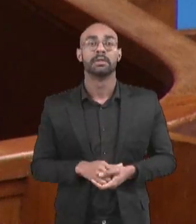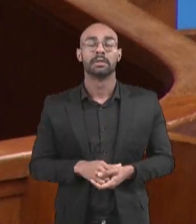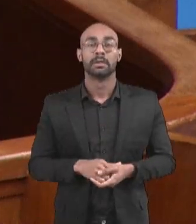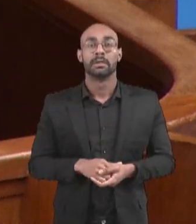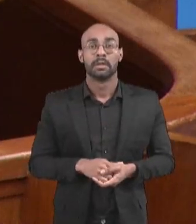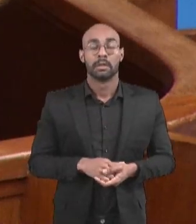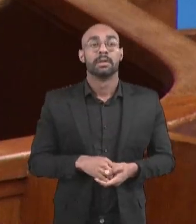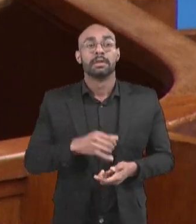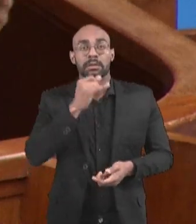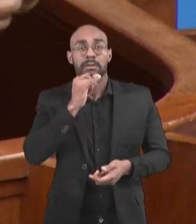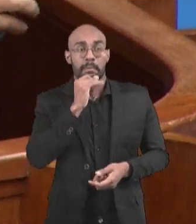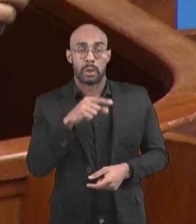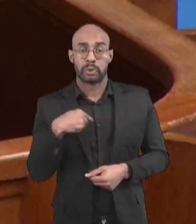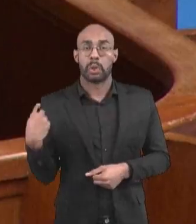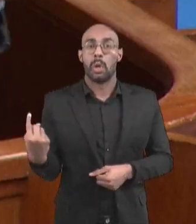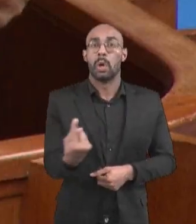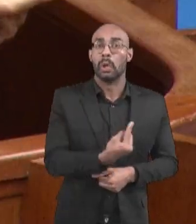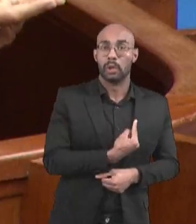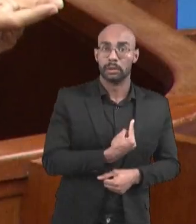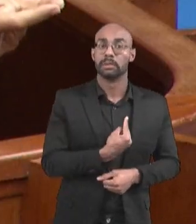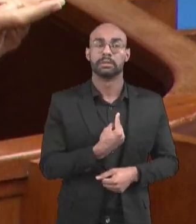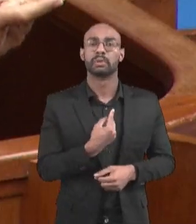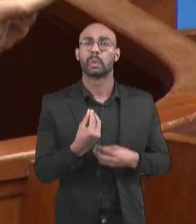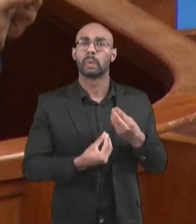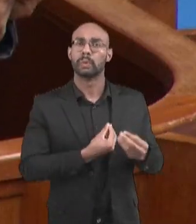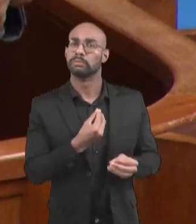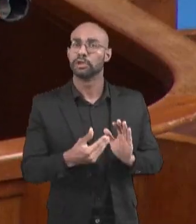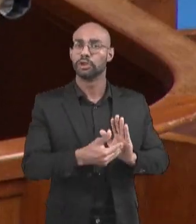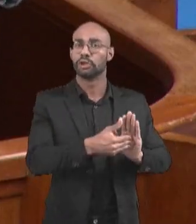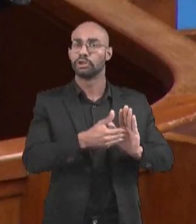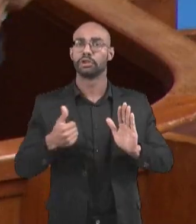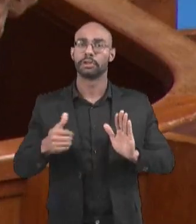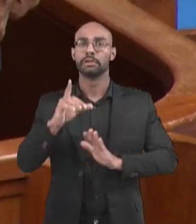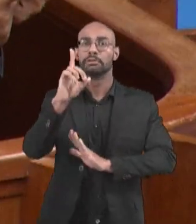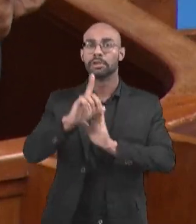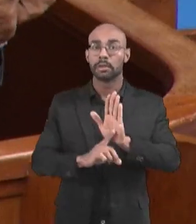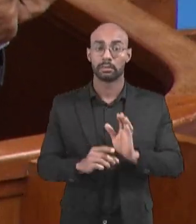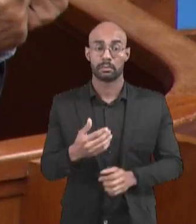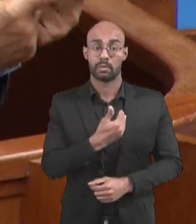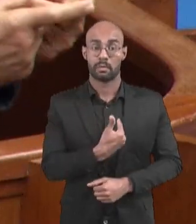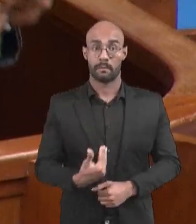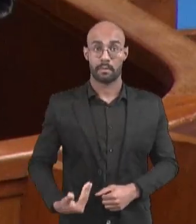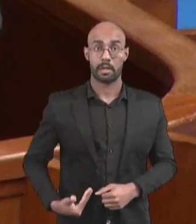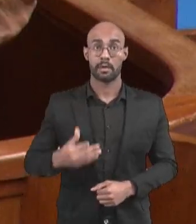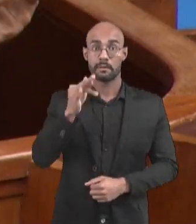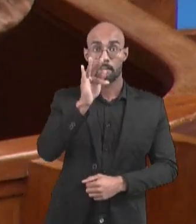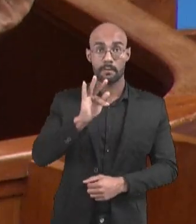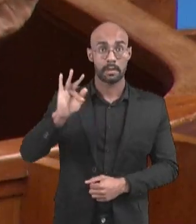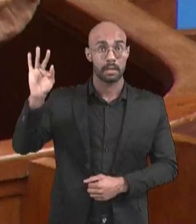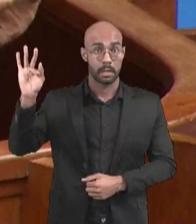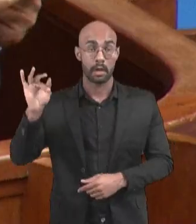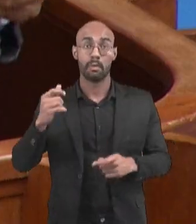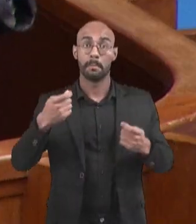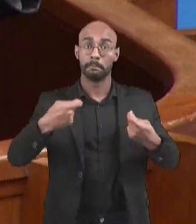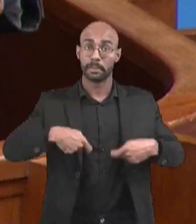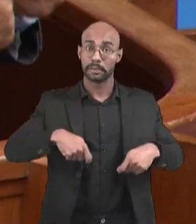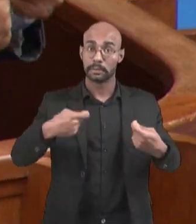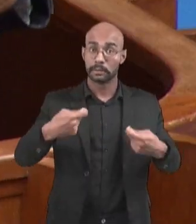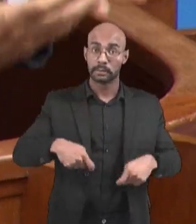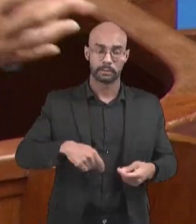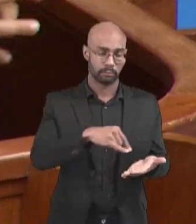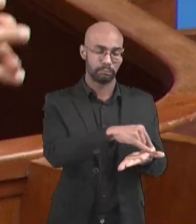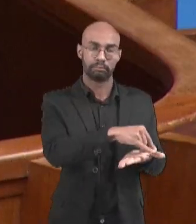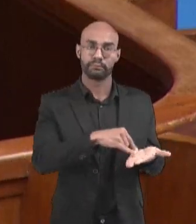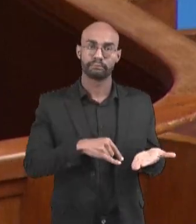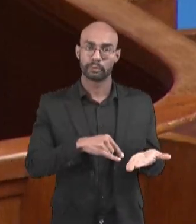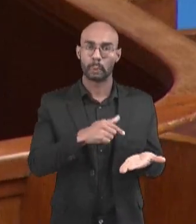que ela não seja nossa, para que tire o nosso direito, o governo federal tem que ir lá e anular o